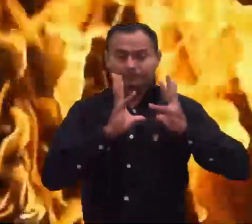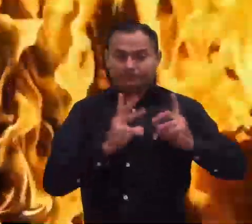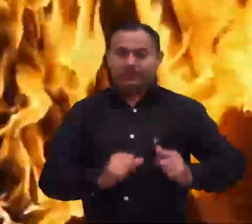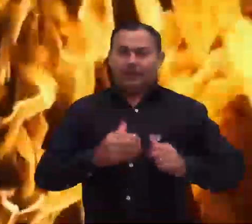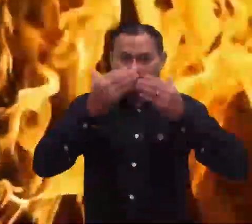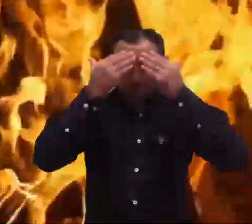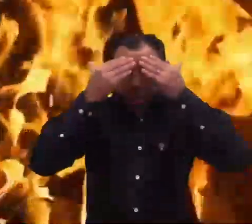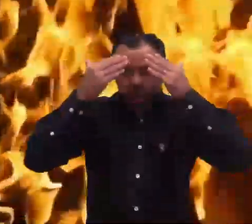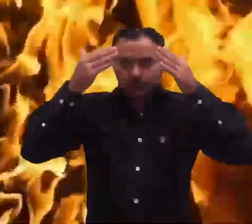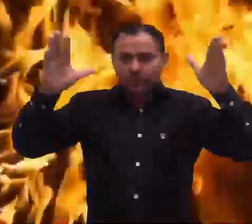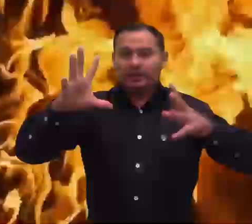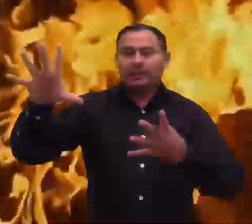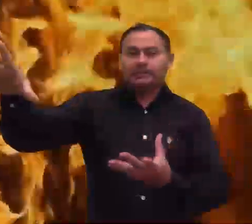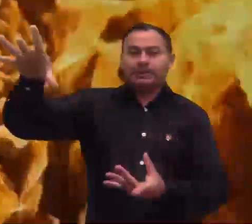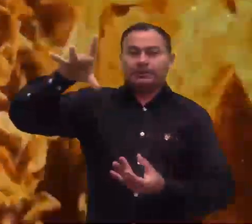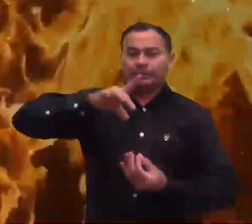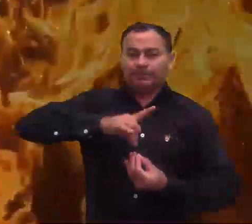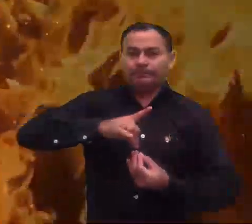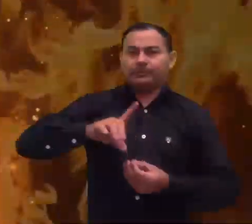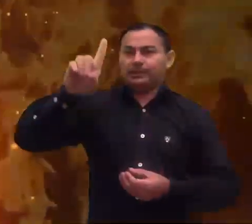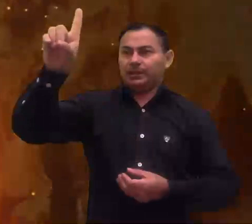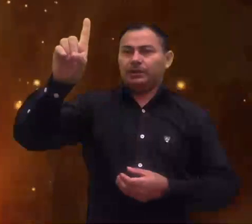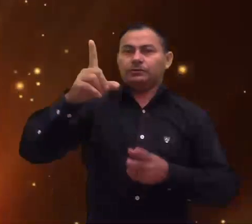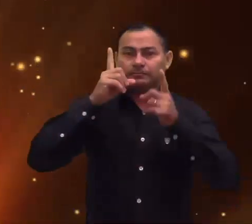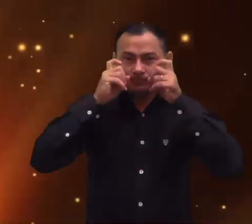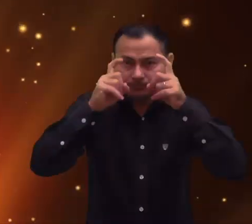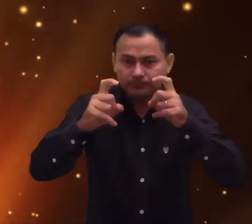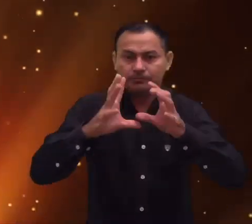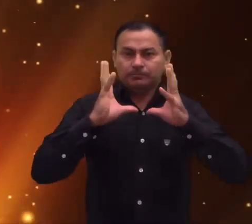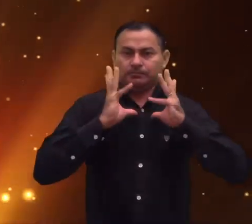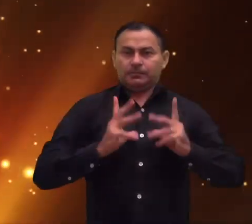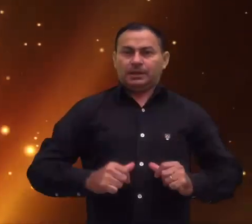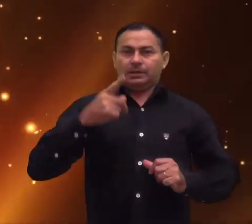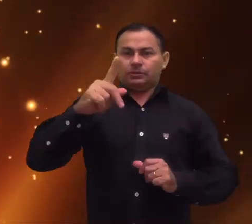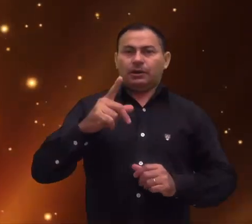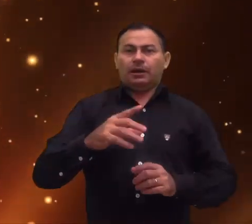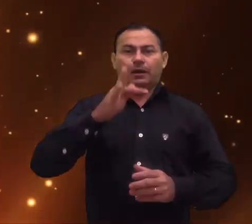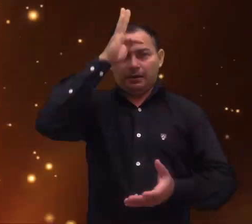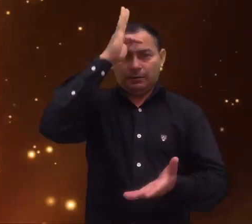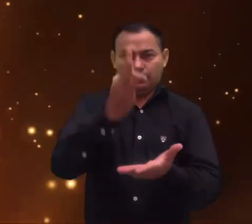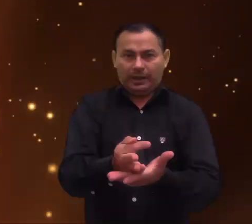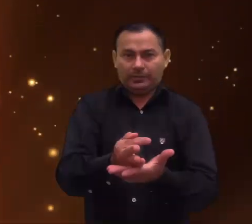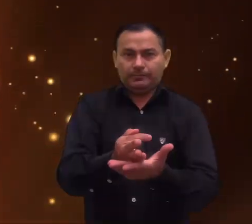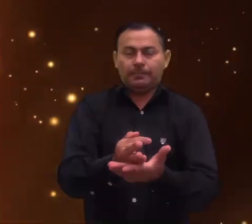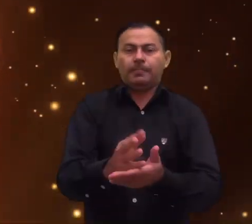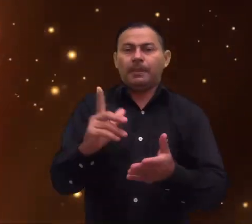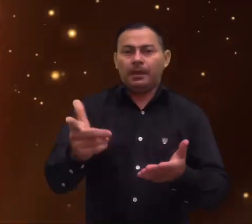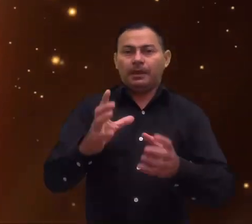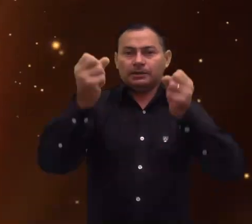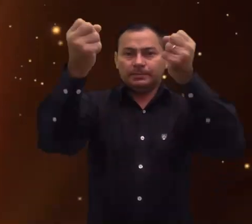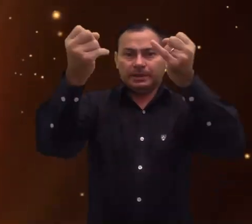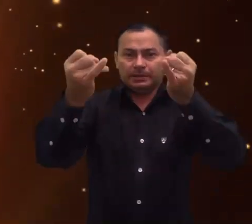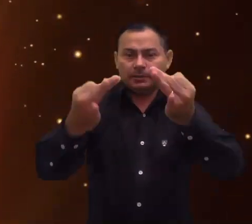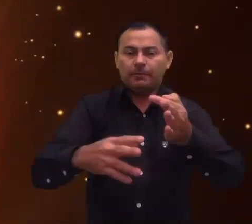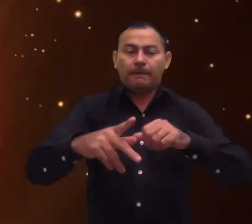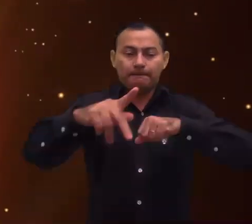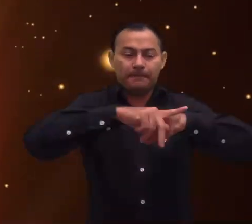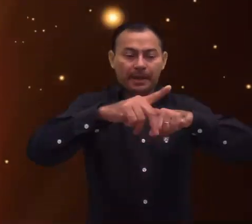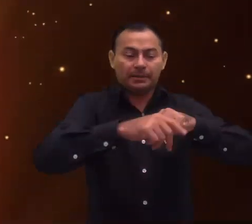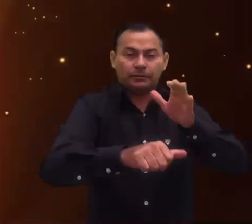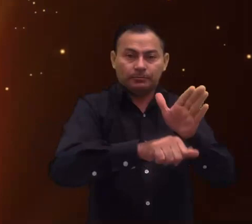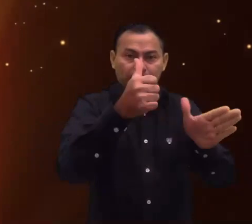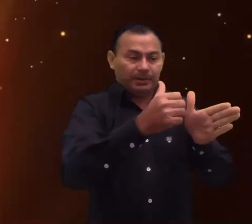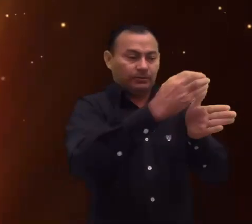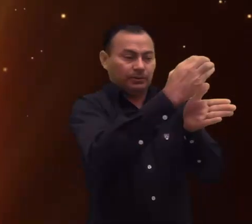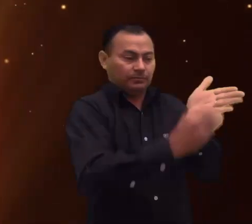seja purificada e você cresça espiritualmente. Deus está interessado em purificar sua preciosa fé. Esta é a